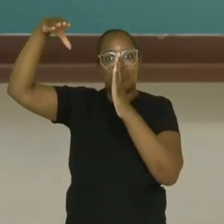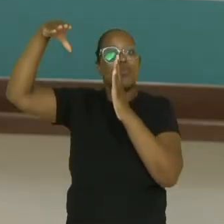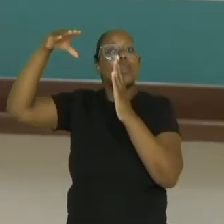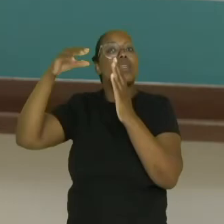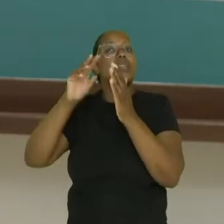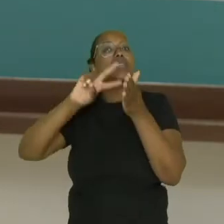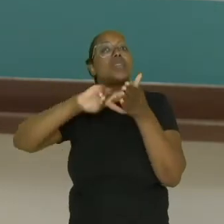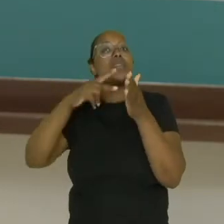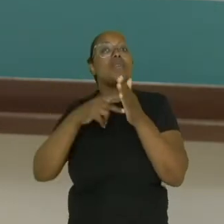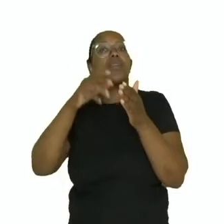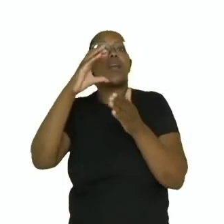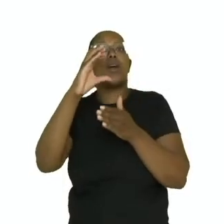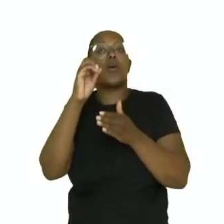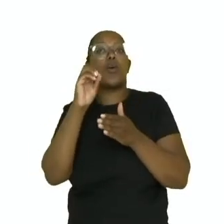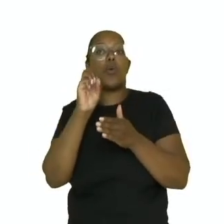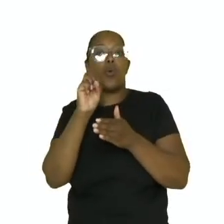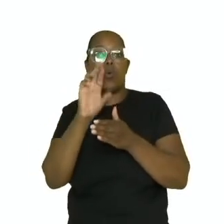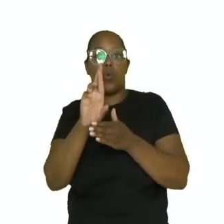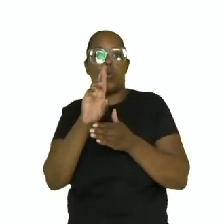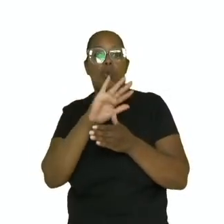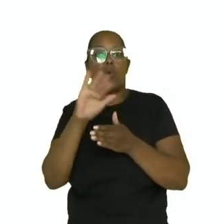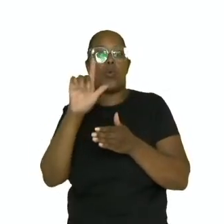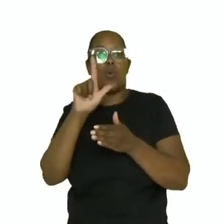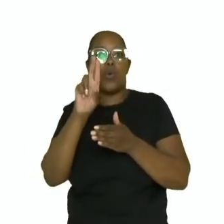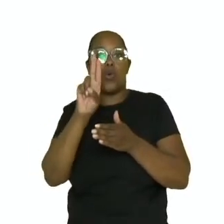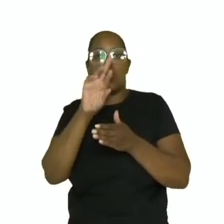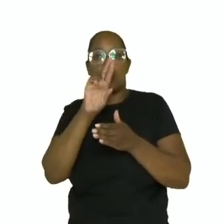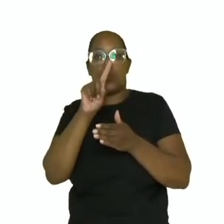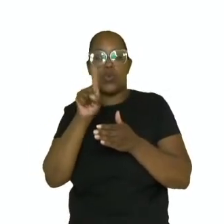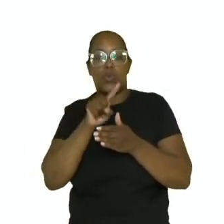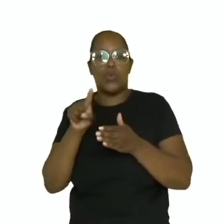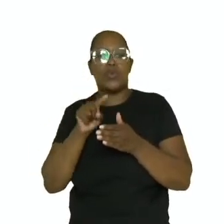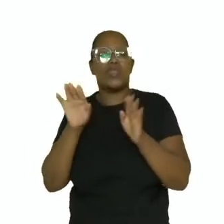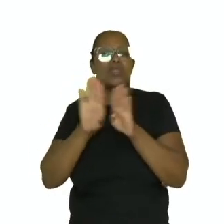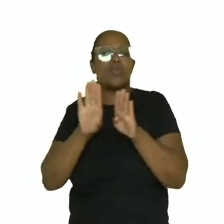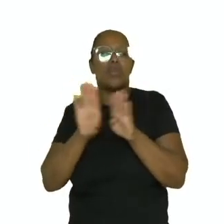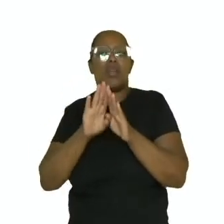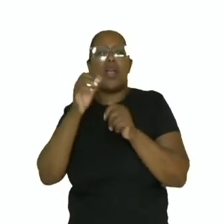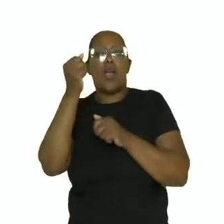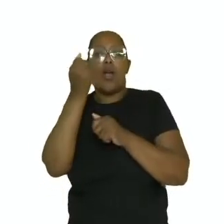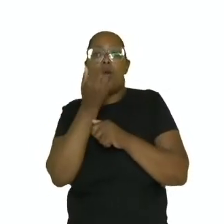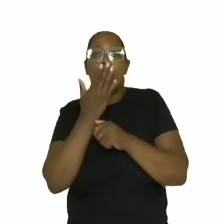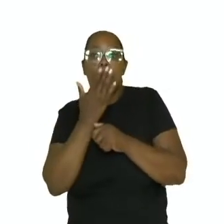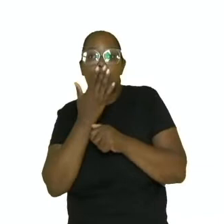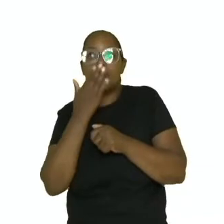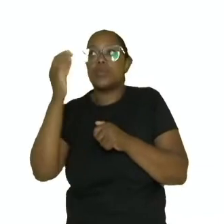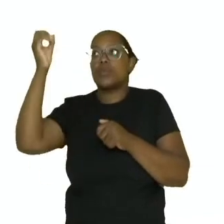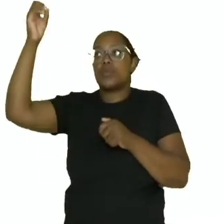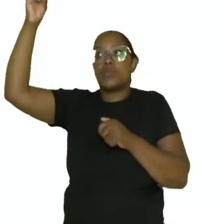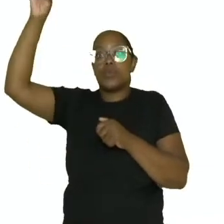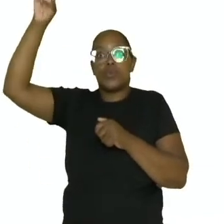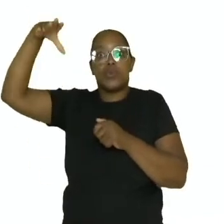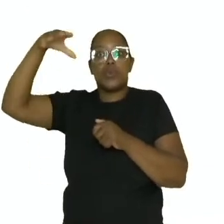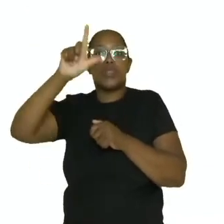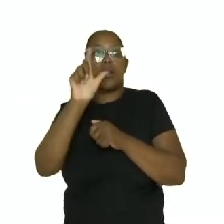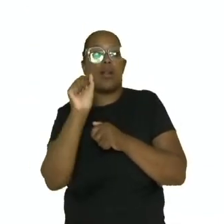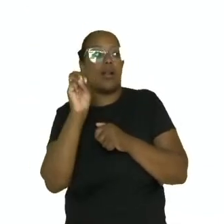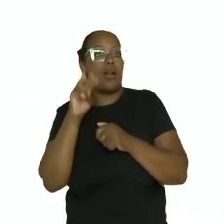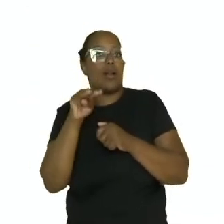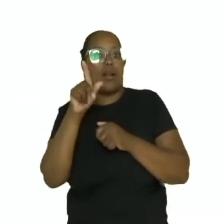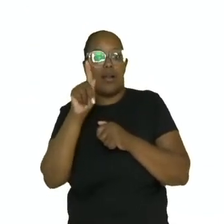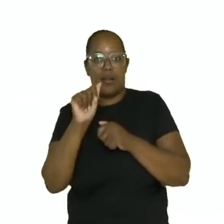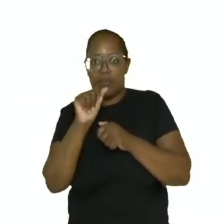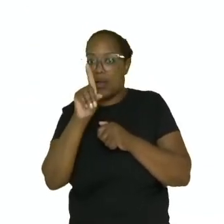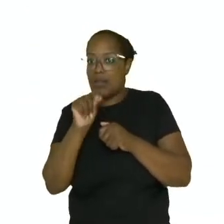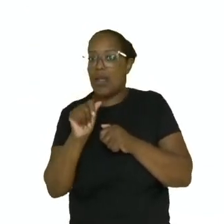cor-luz. Temos, por exemplo, as cores emitidas pelas lâmpadas branca ou amarela, pelas lanternas, pelos canhões de